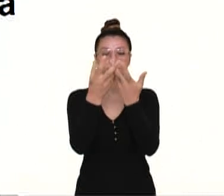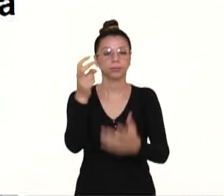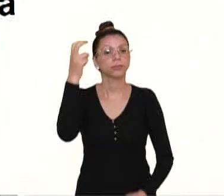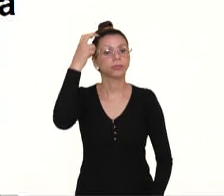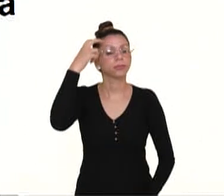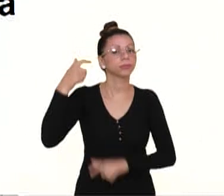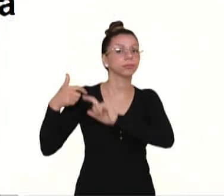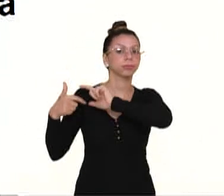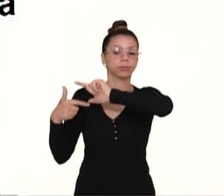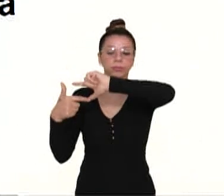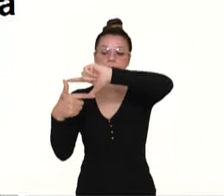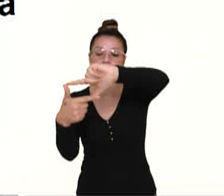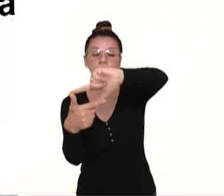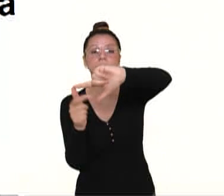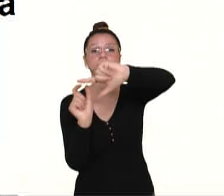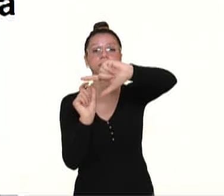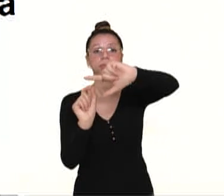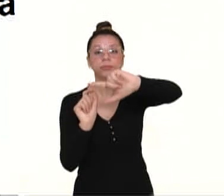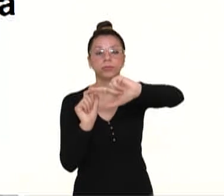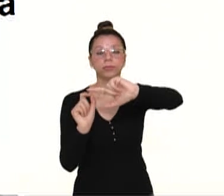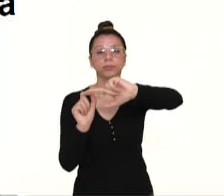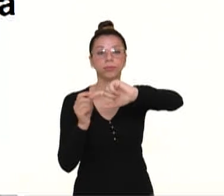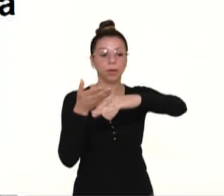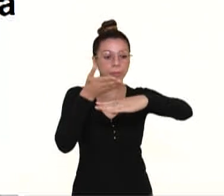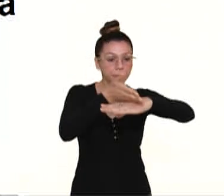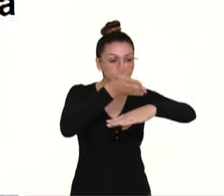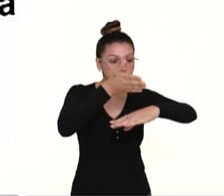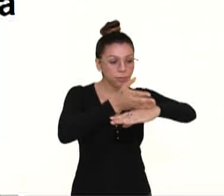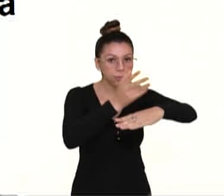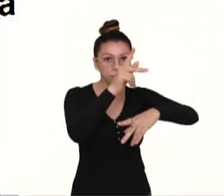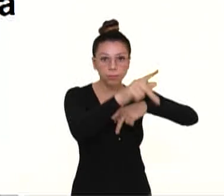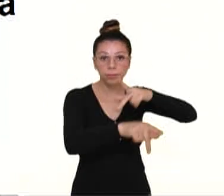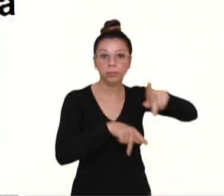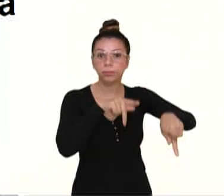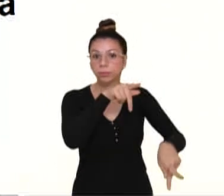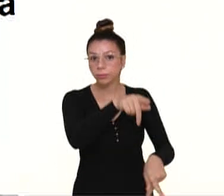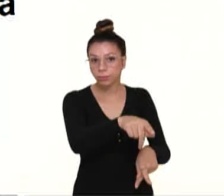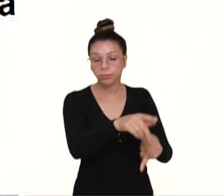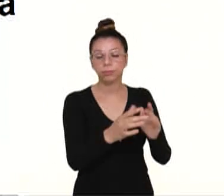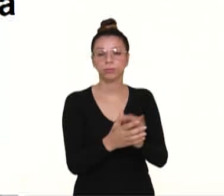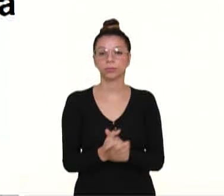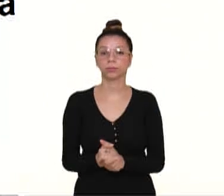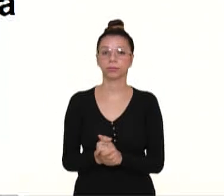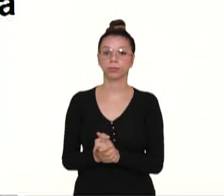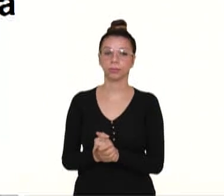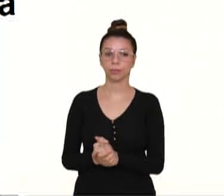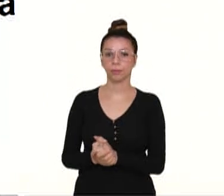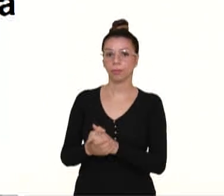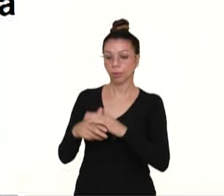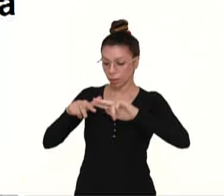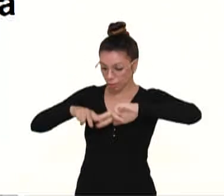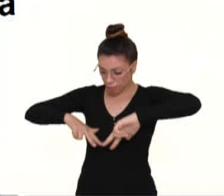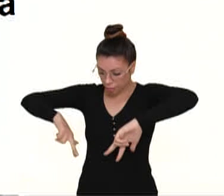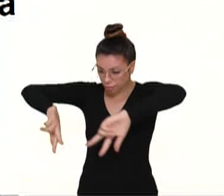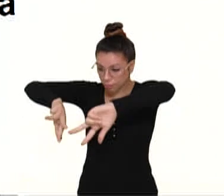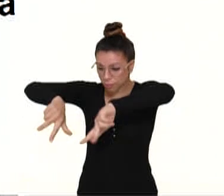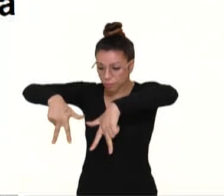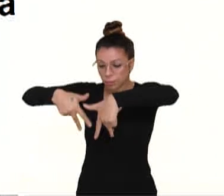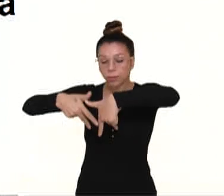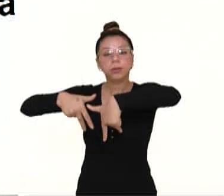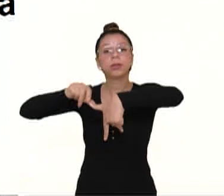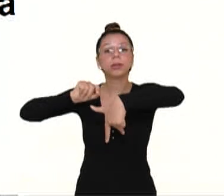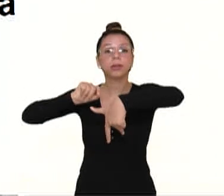tradicionais são voltadas para a participação popular. O passo, a ciranda, tem um